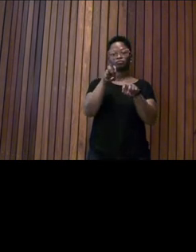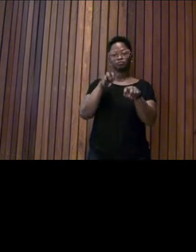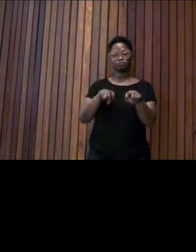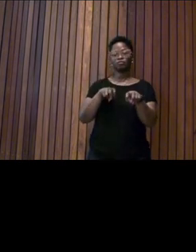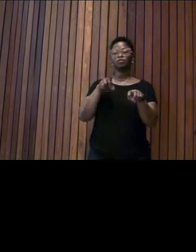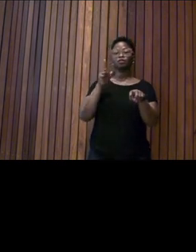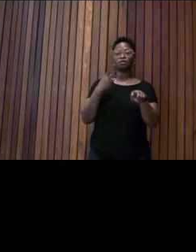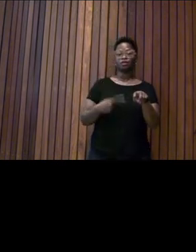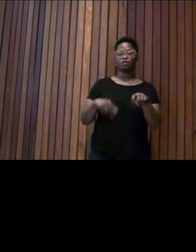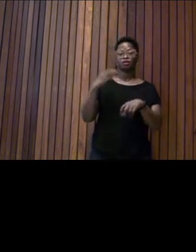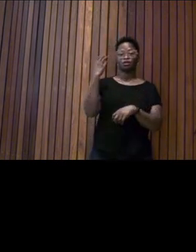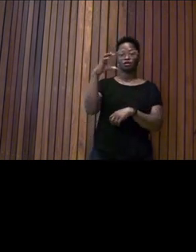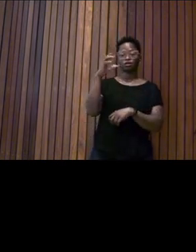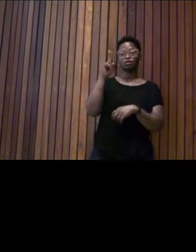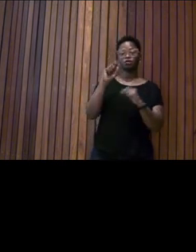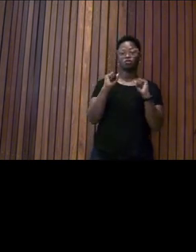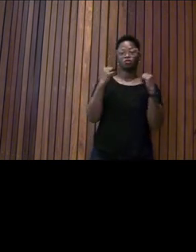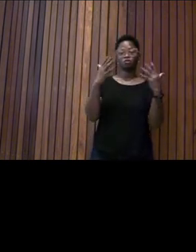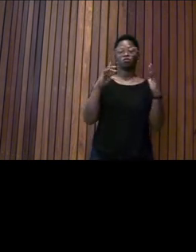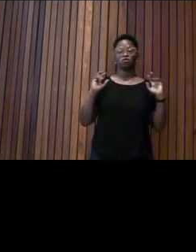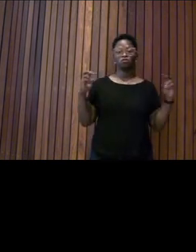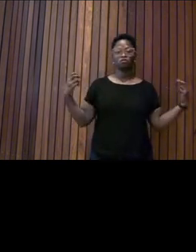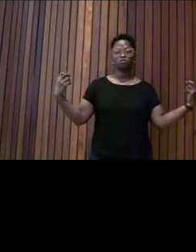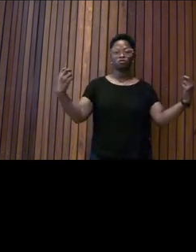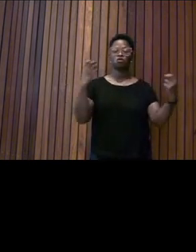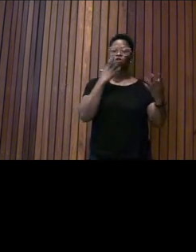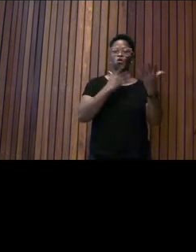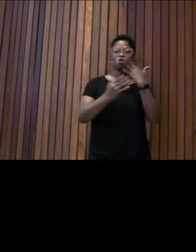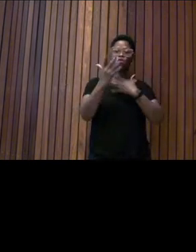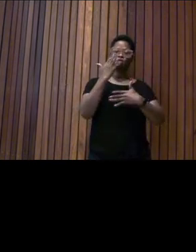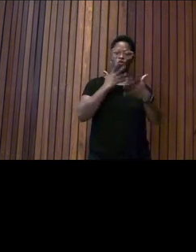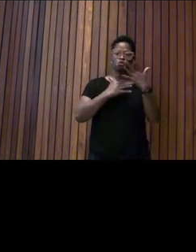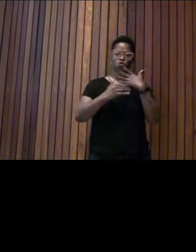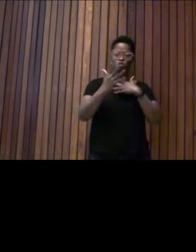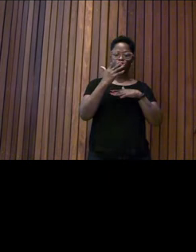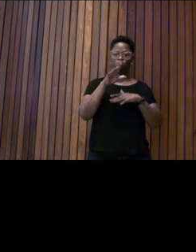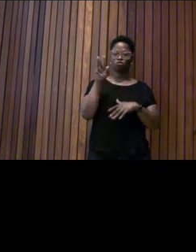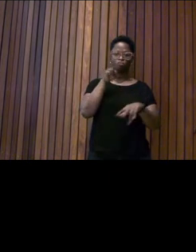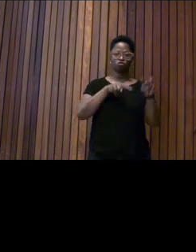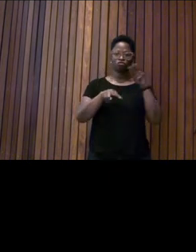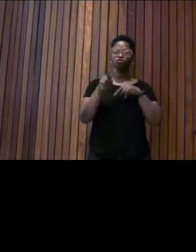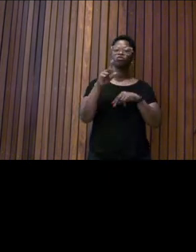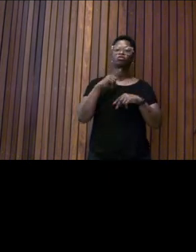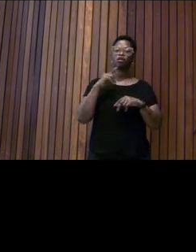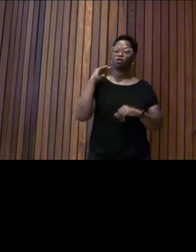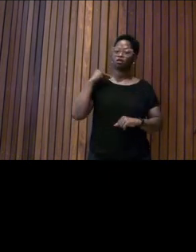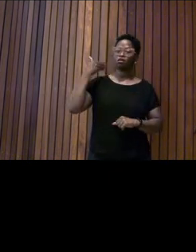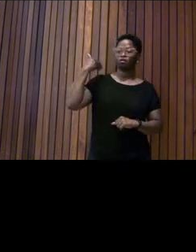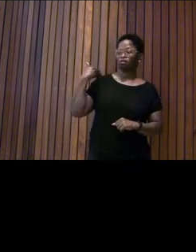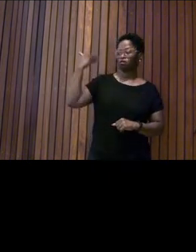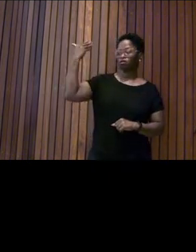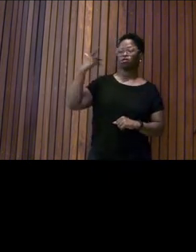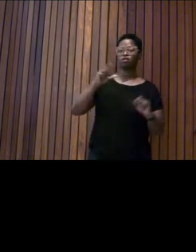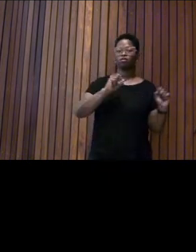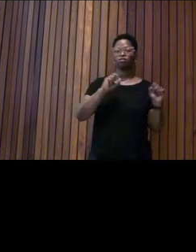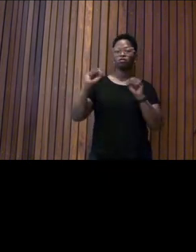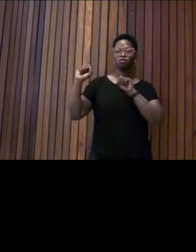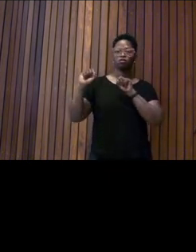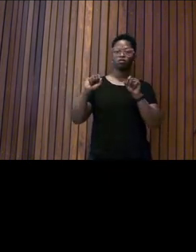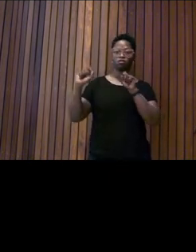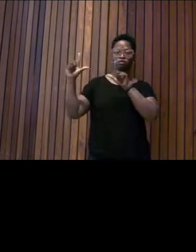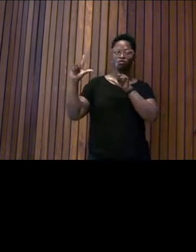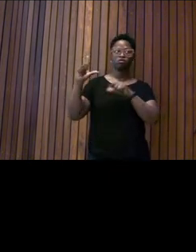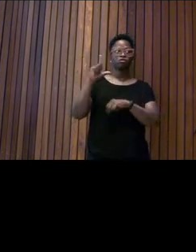Documentação e História da Ciência, né, que é um auditório que tem as laterais bastante coloridas, que vocês não estão podendo ver aí, mas no fundo a gente tem a apresentação aqui,